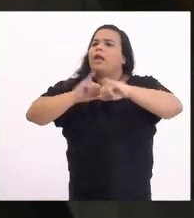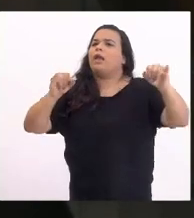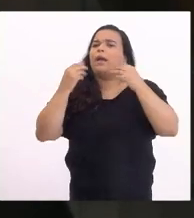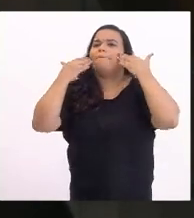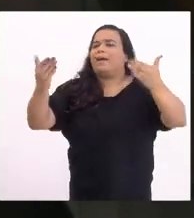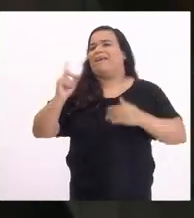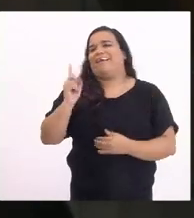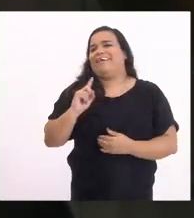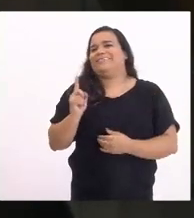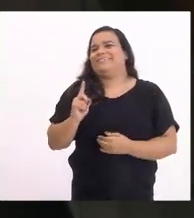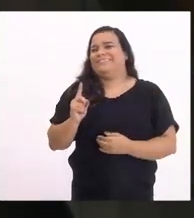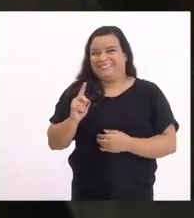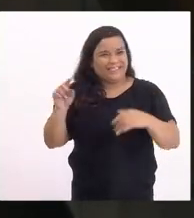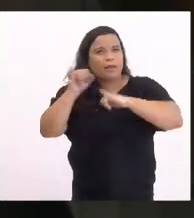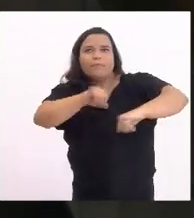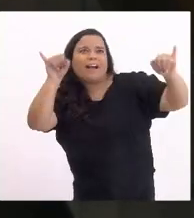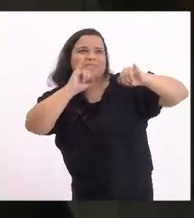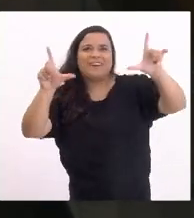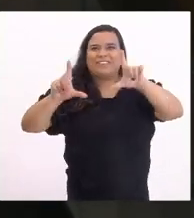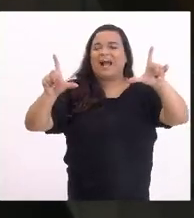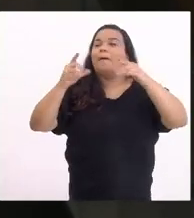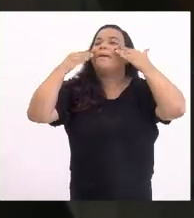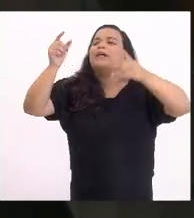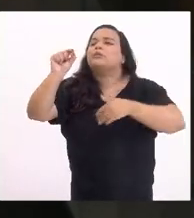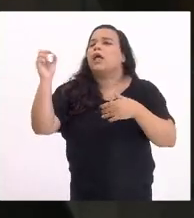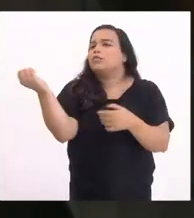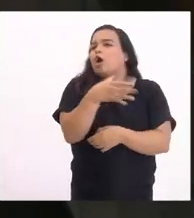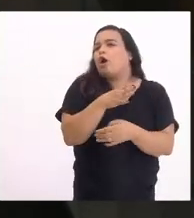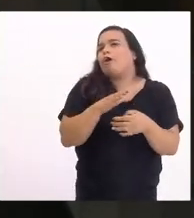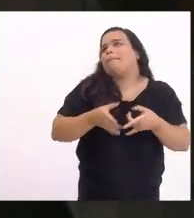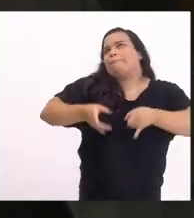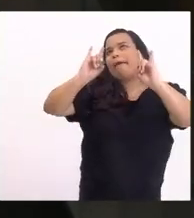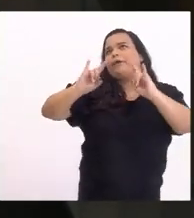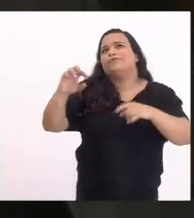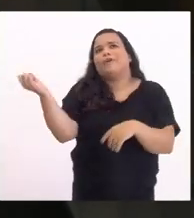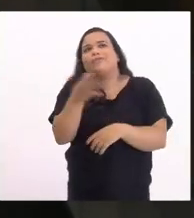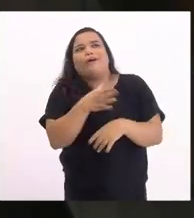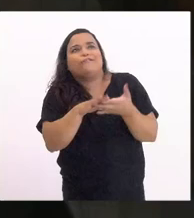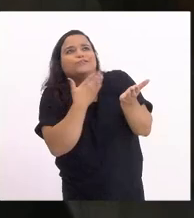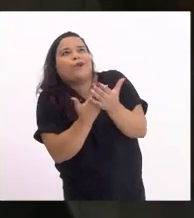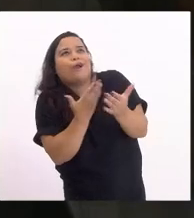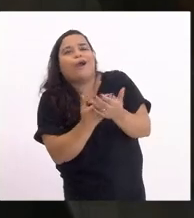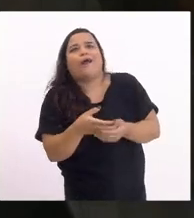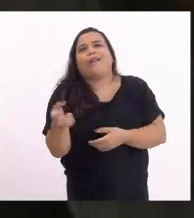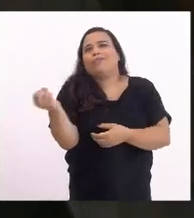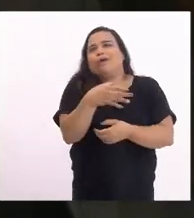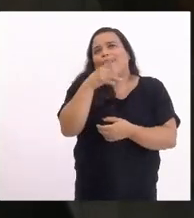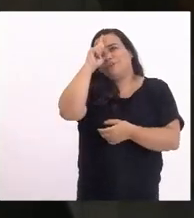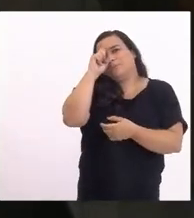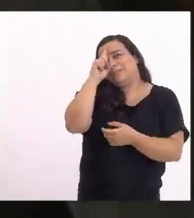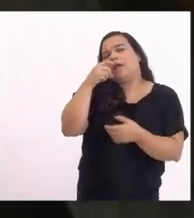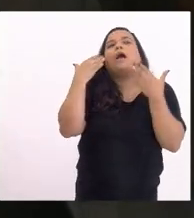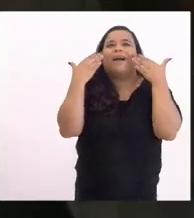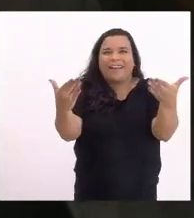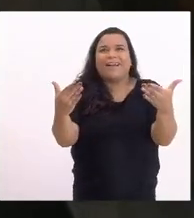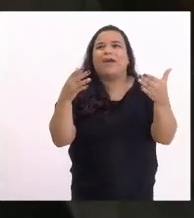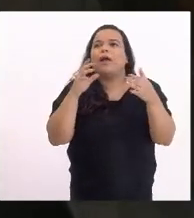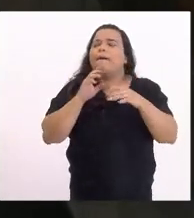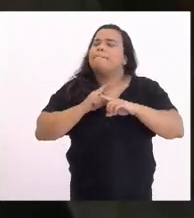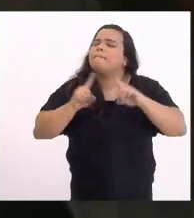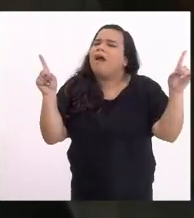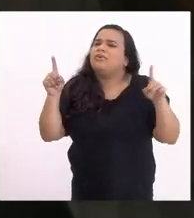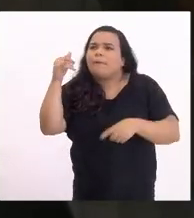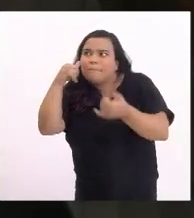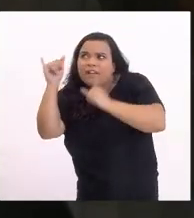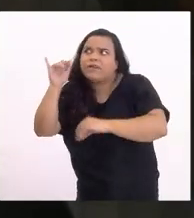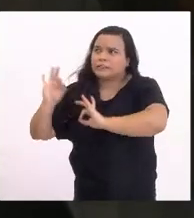prédio, é um novo departamento, é uma nova escola, é um novo hospital. Então, quero aqui fazer essa manifestação, ressaltar